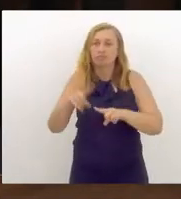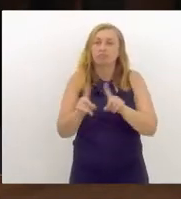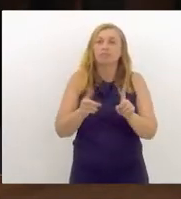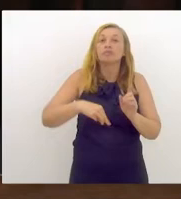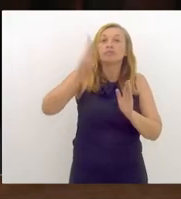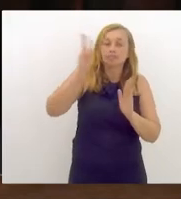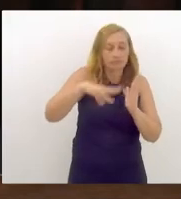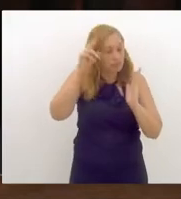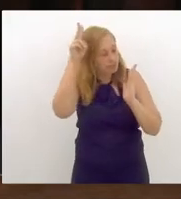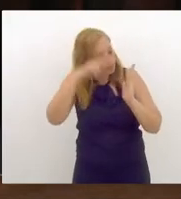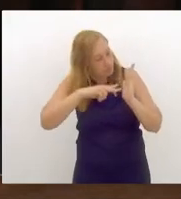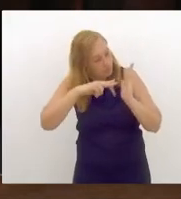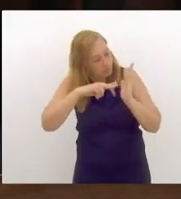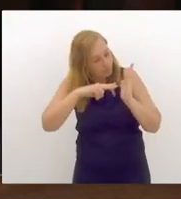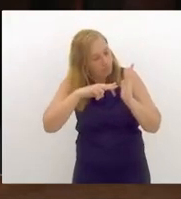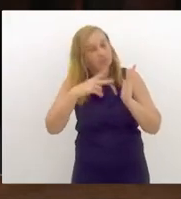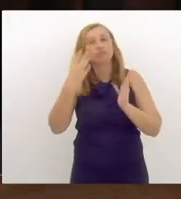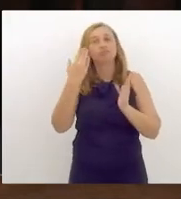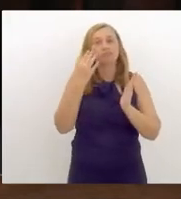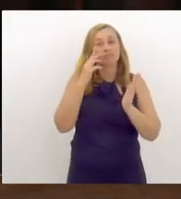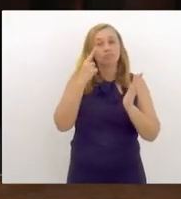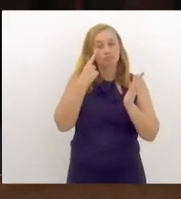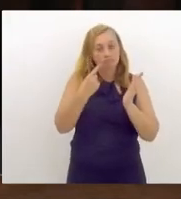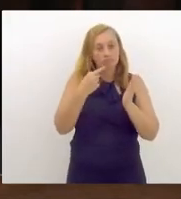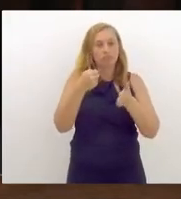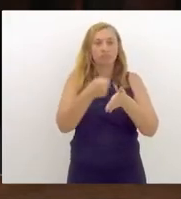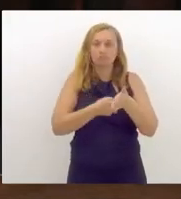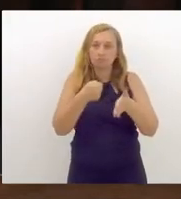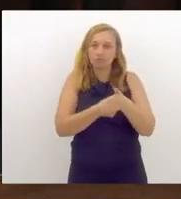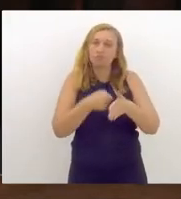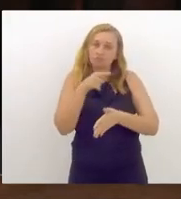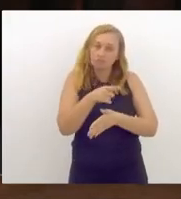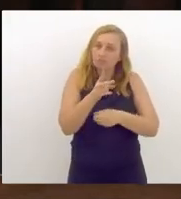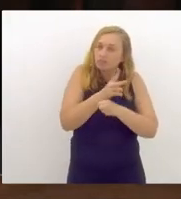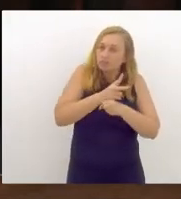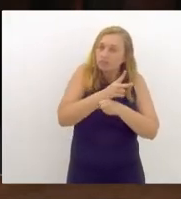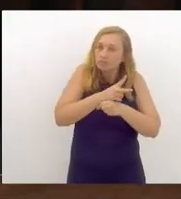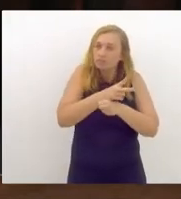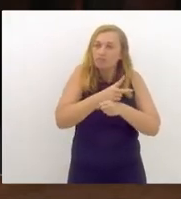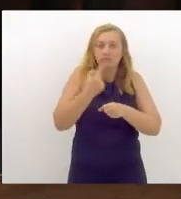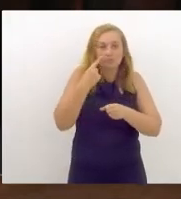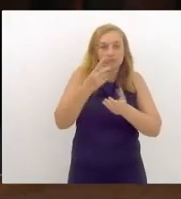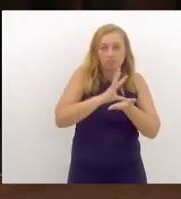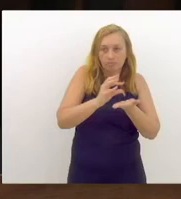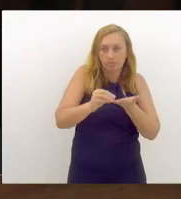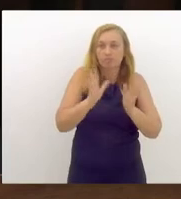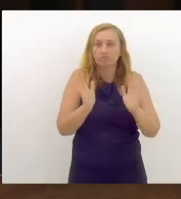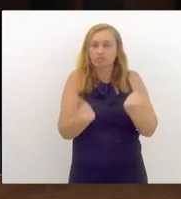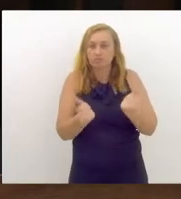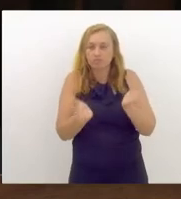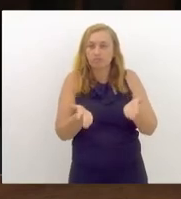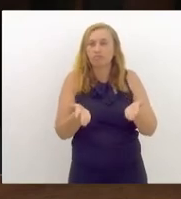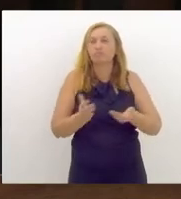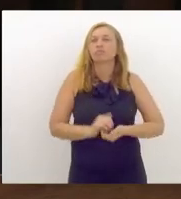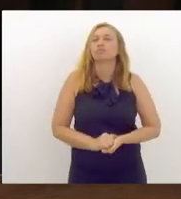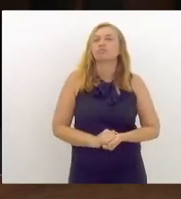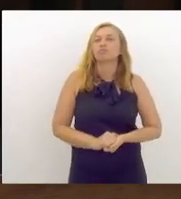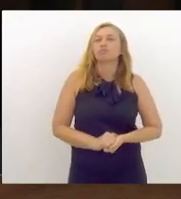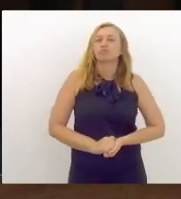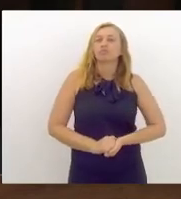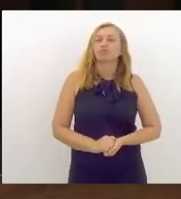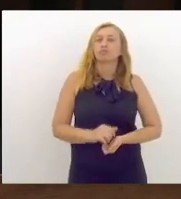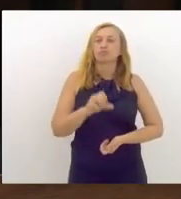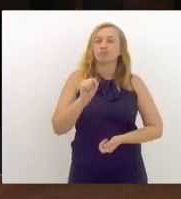quem leu o plano fez extravou uma luta ali para buscar trazer essa pauta né E hoje agora eu na